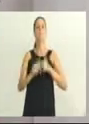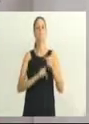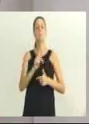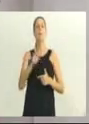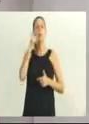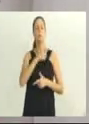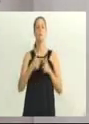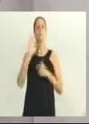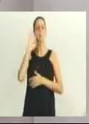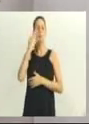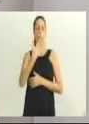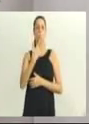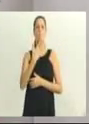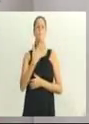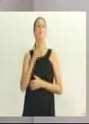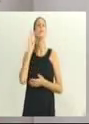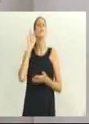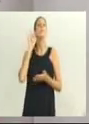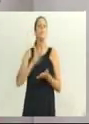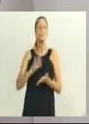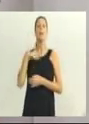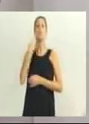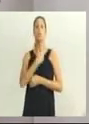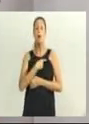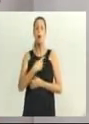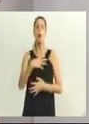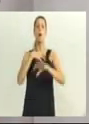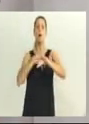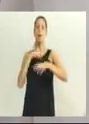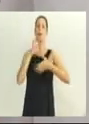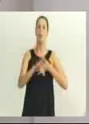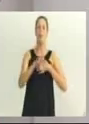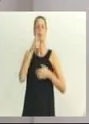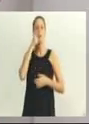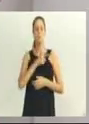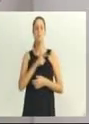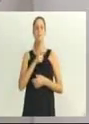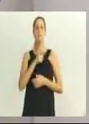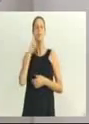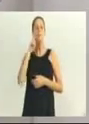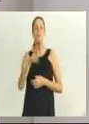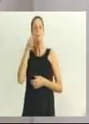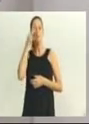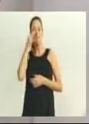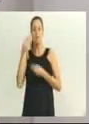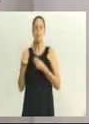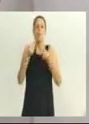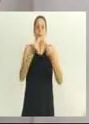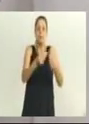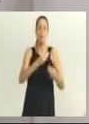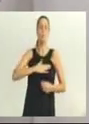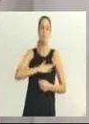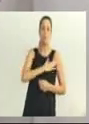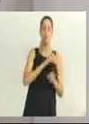problemas constatados pelos olhos dos vereadores na mesa do presidente CETERB, na mesa do prefeito